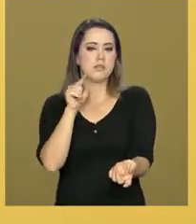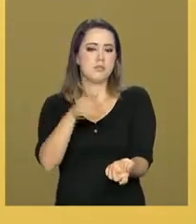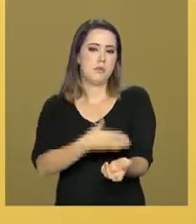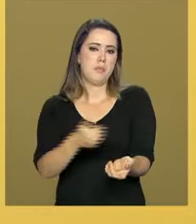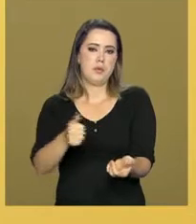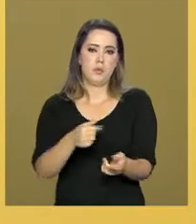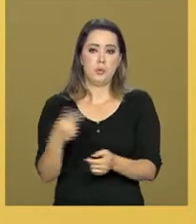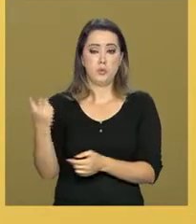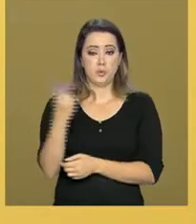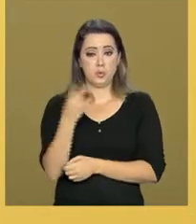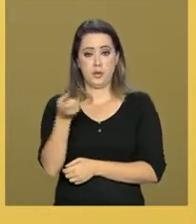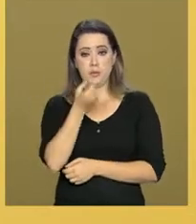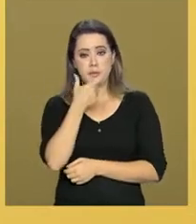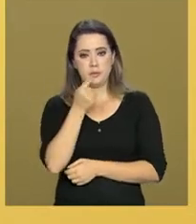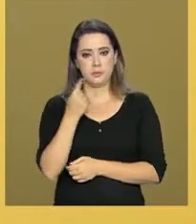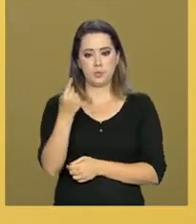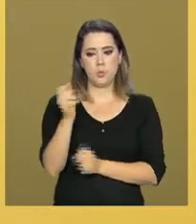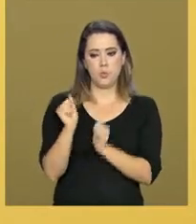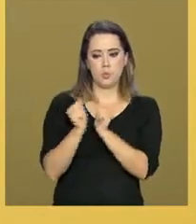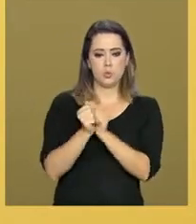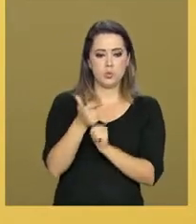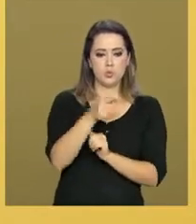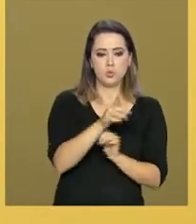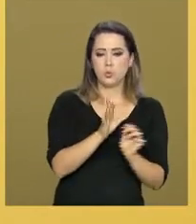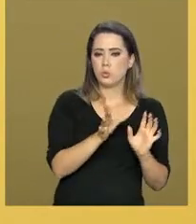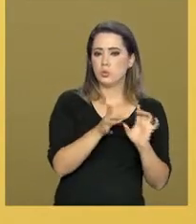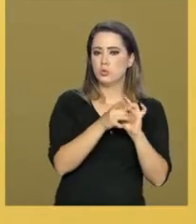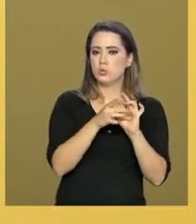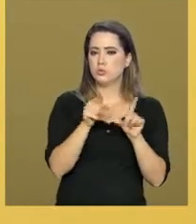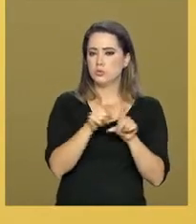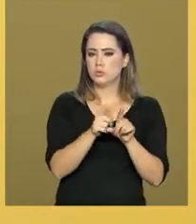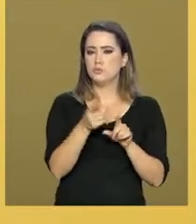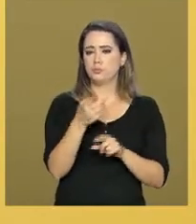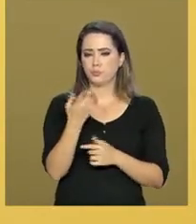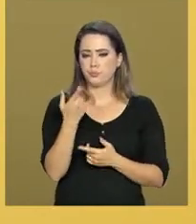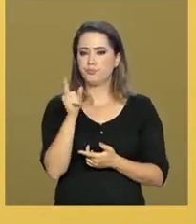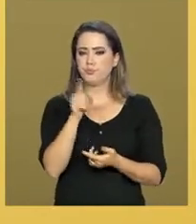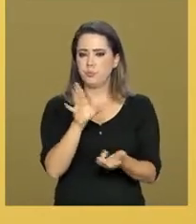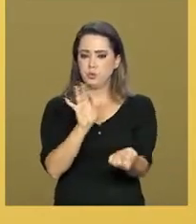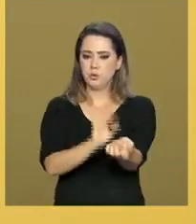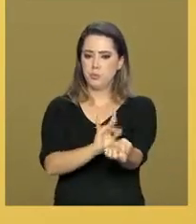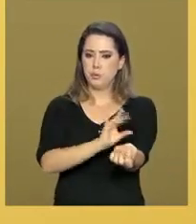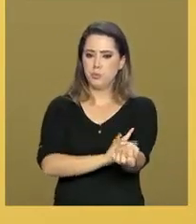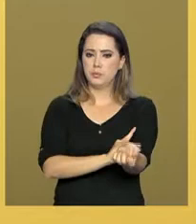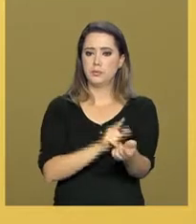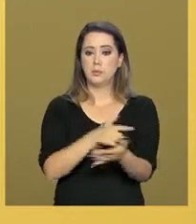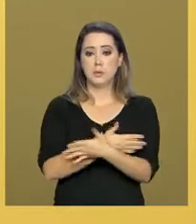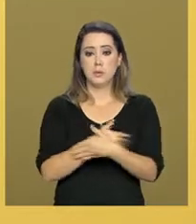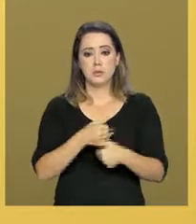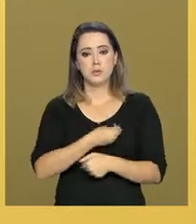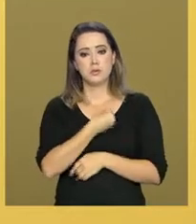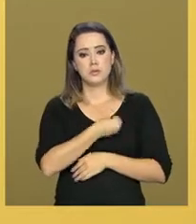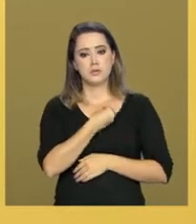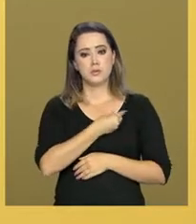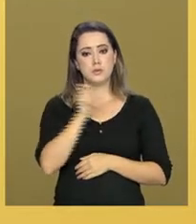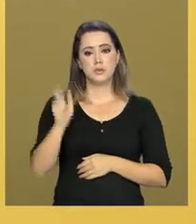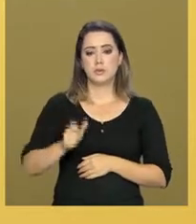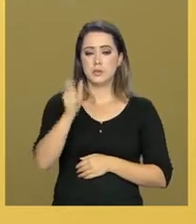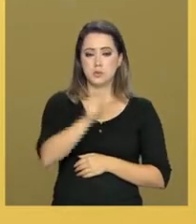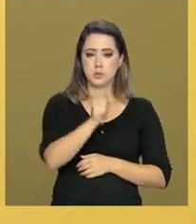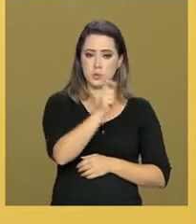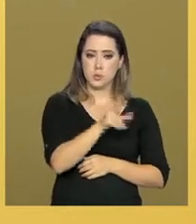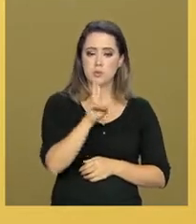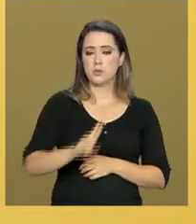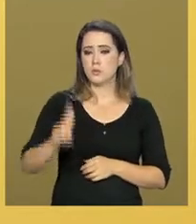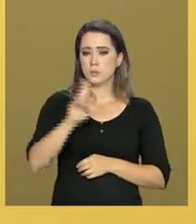os dois juntos vão um vai somar o efeito do outro aí melhorando a qualidade de vida do paciente